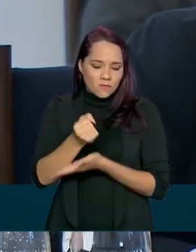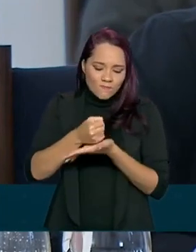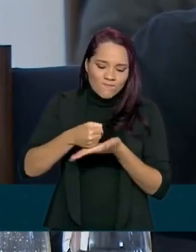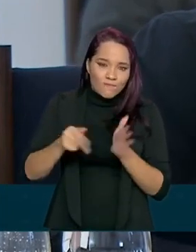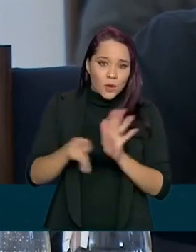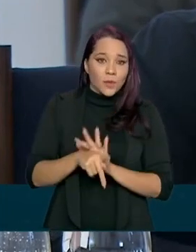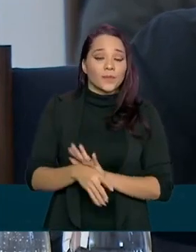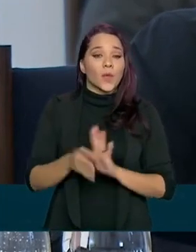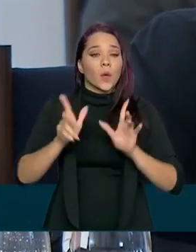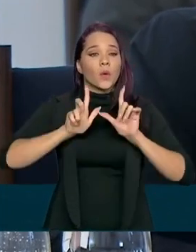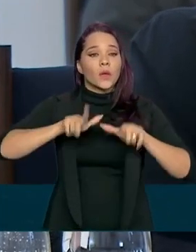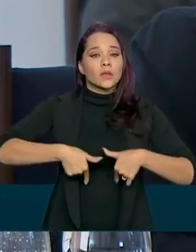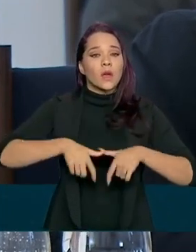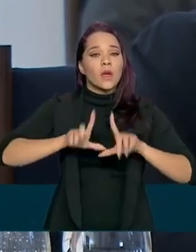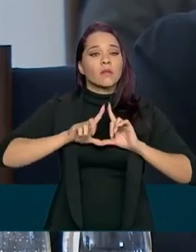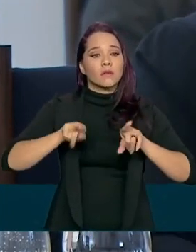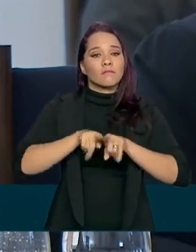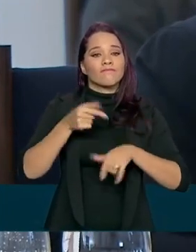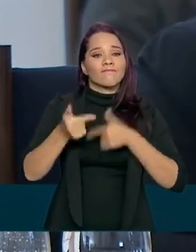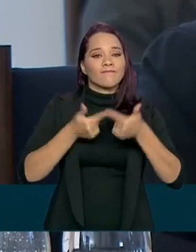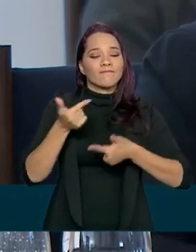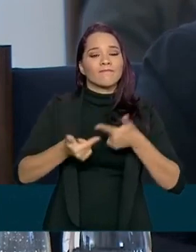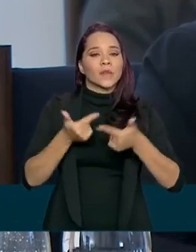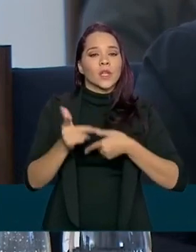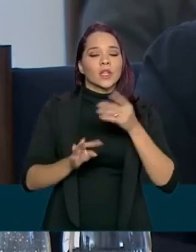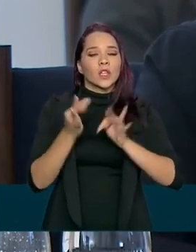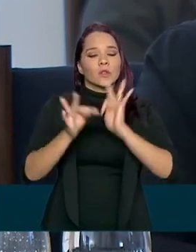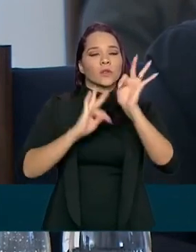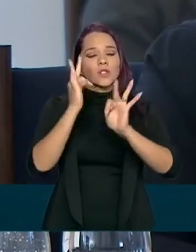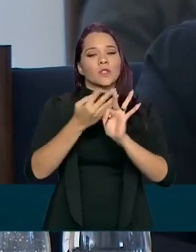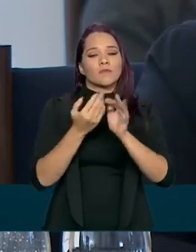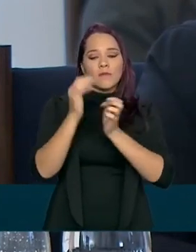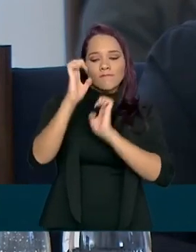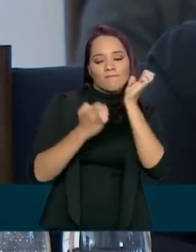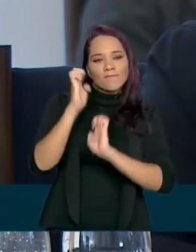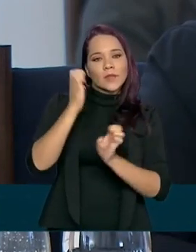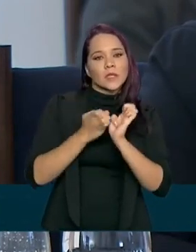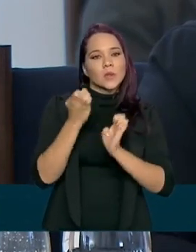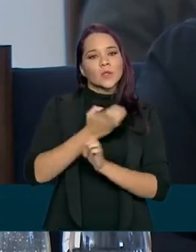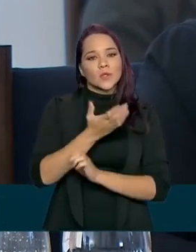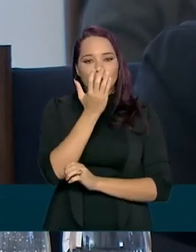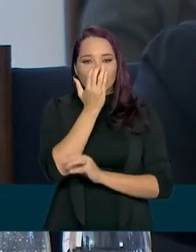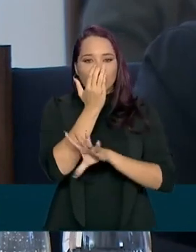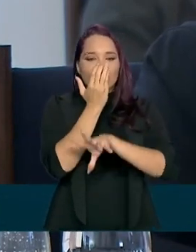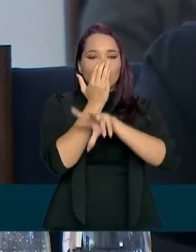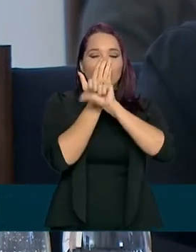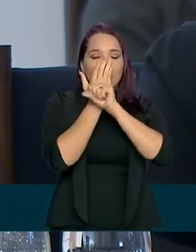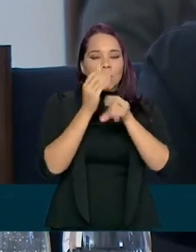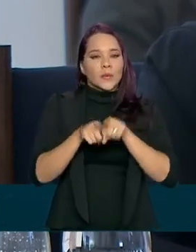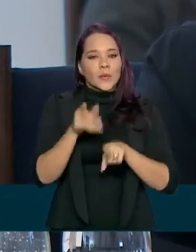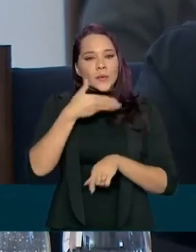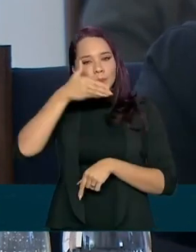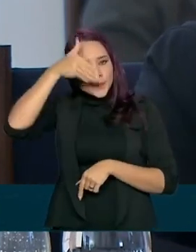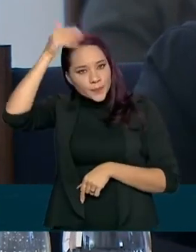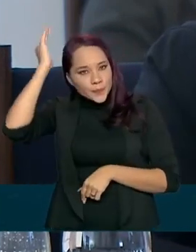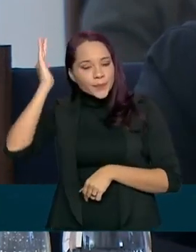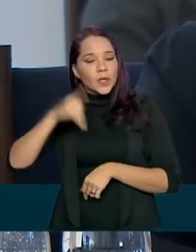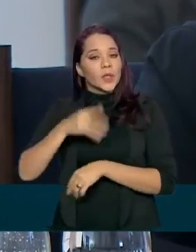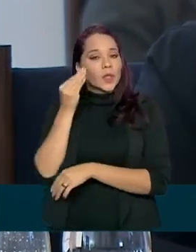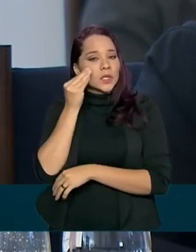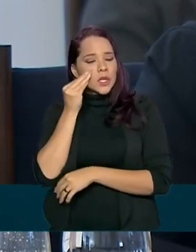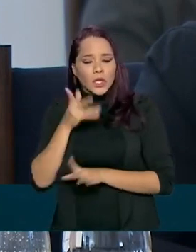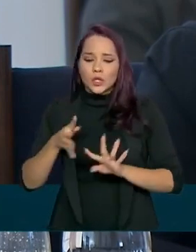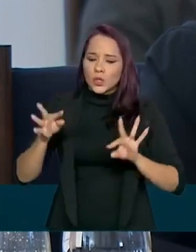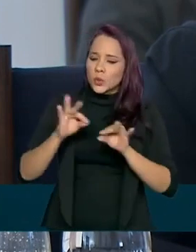com israel trabalhamos a tecnologia para fabricação de respiradores com os emirados árabes tecnologia de testagem ou seja